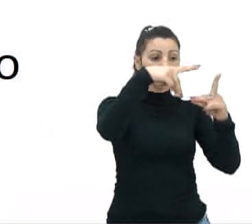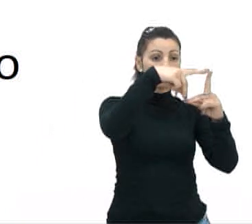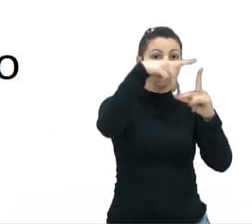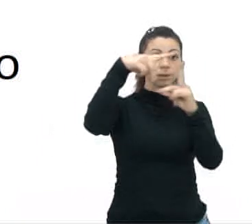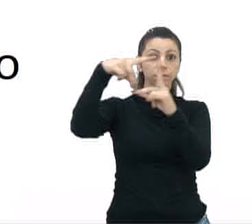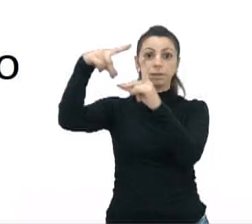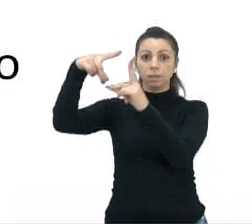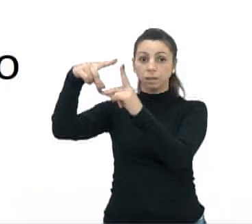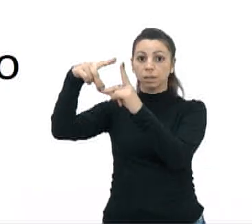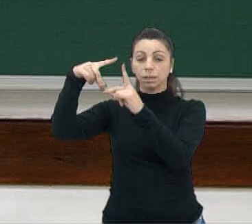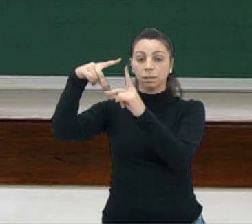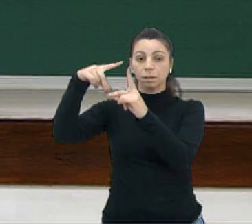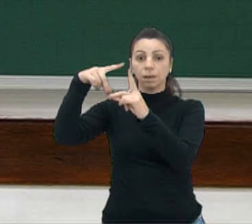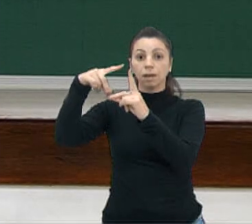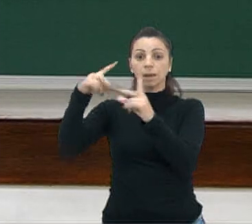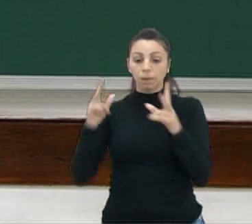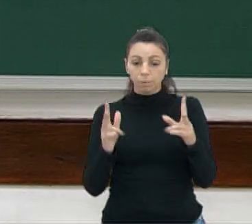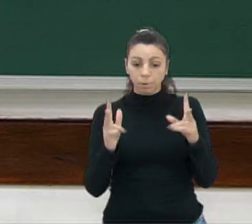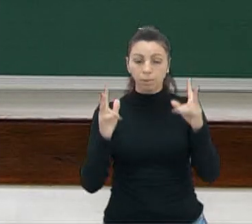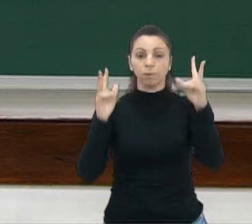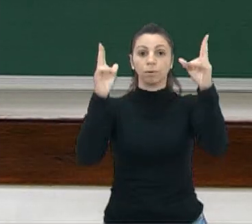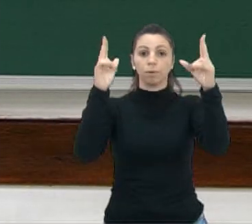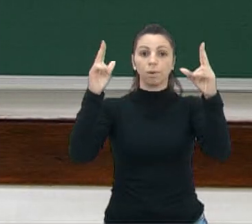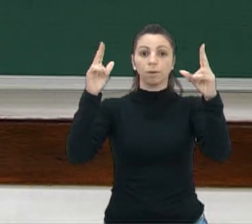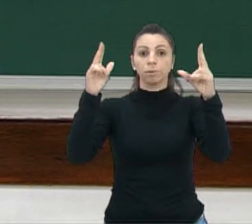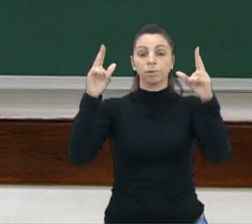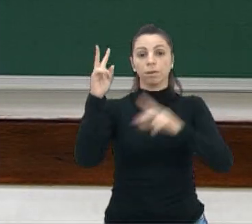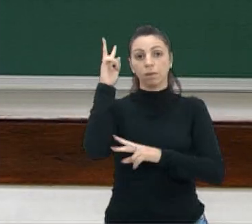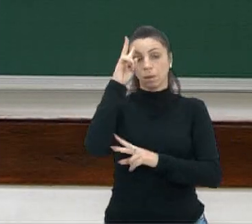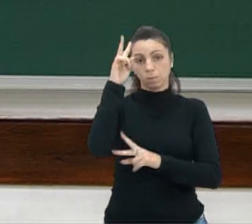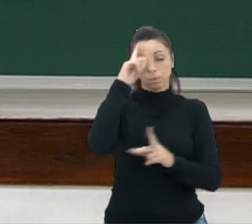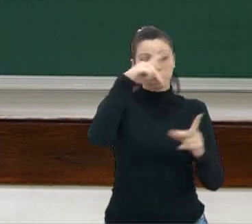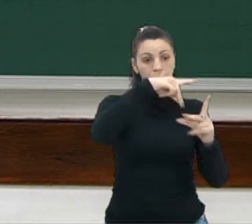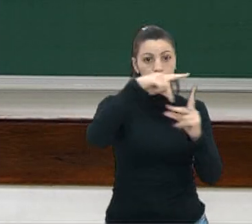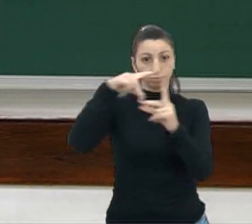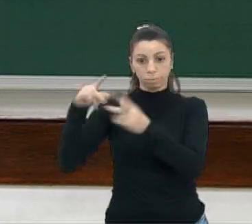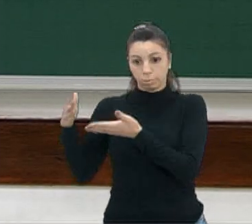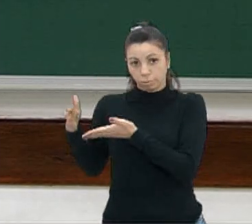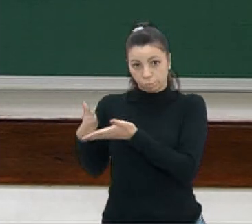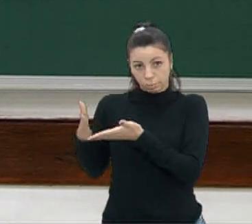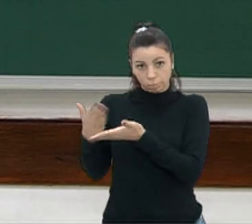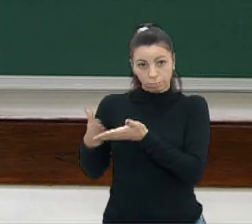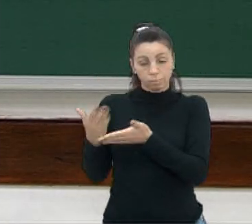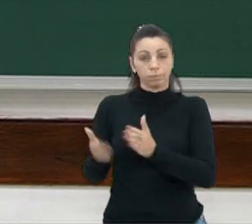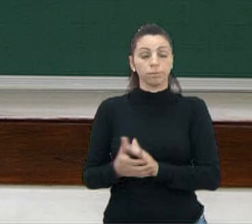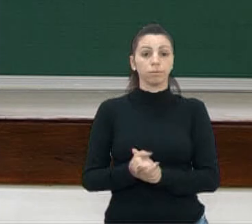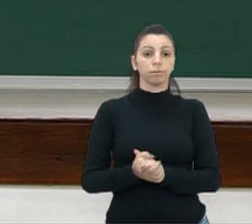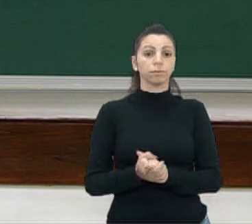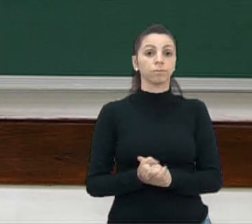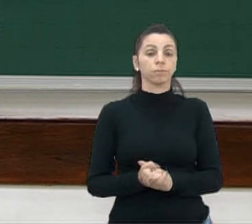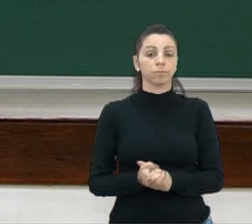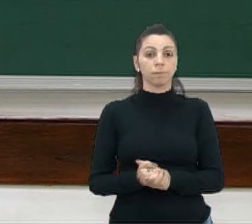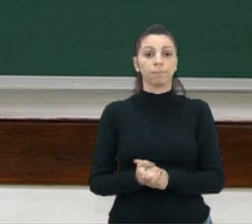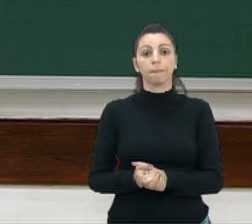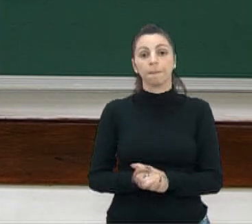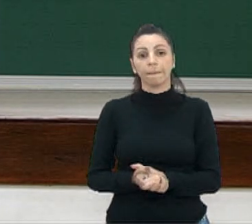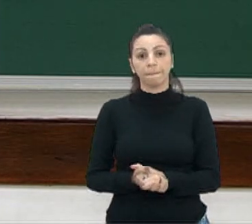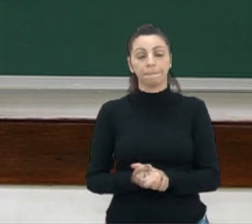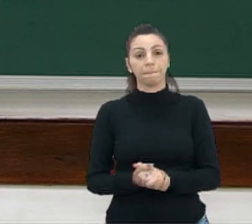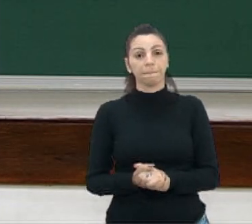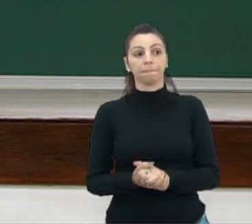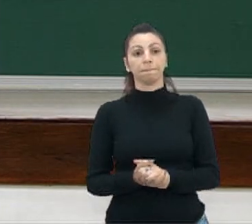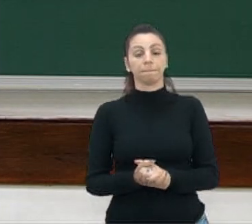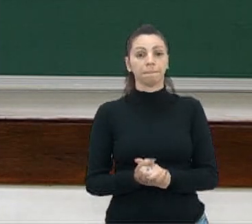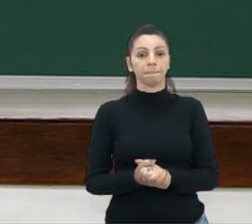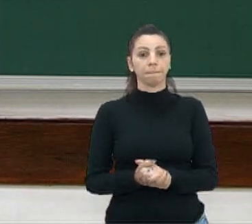um recorte da história em quadrinho. Na verdade, a história em quadrinhos, se for pensar mesmo na história,